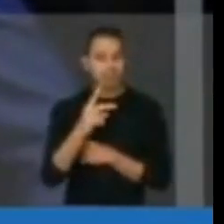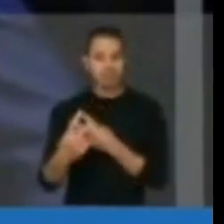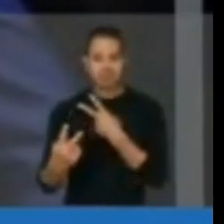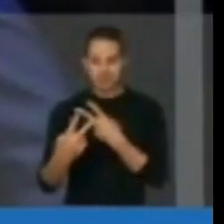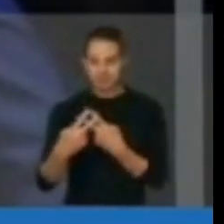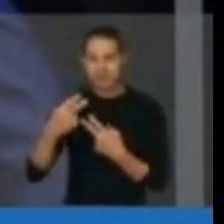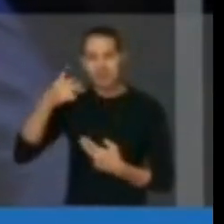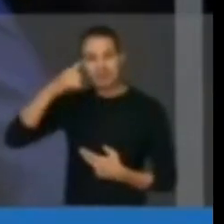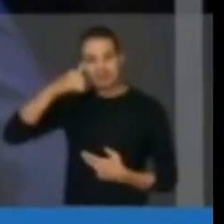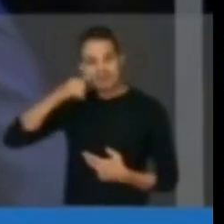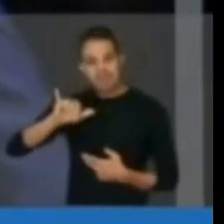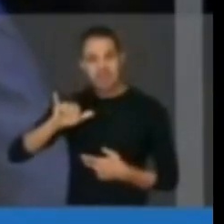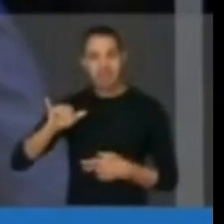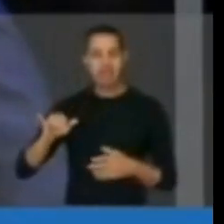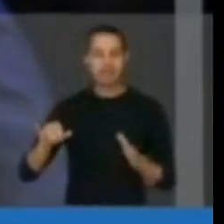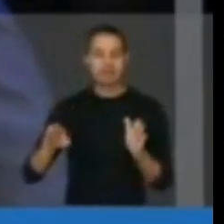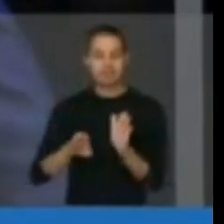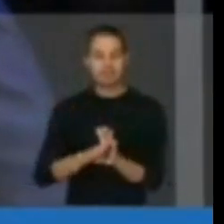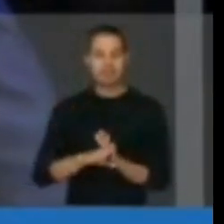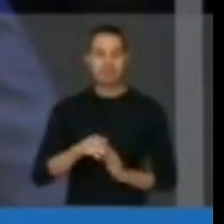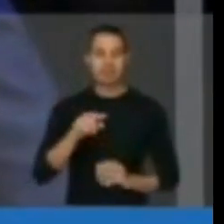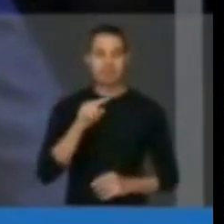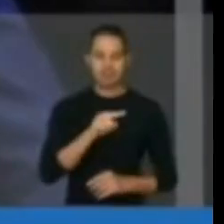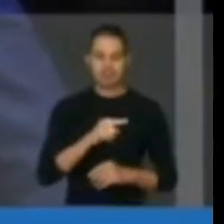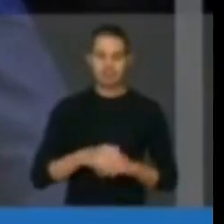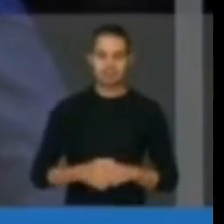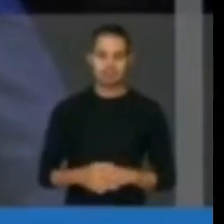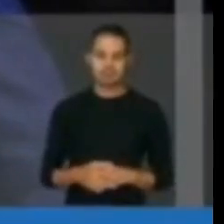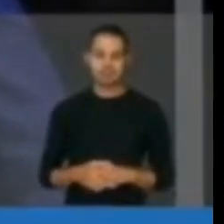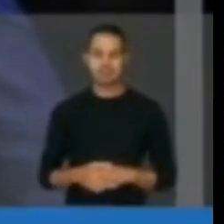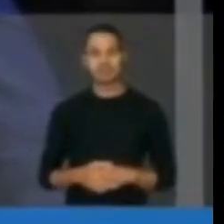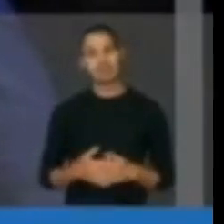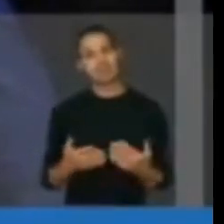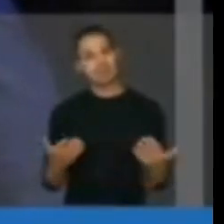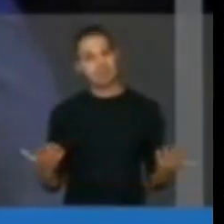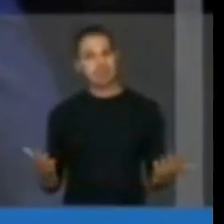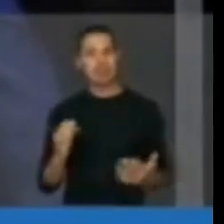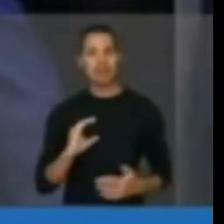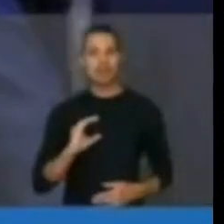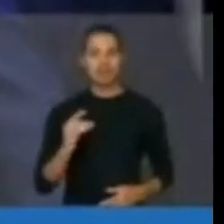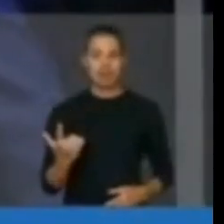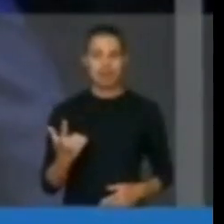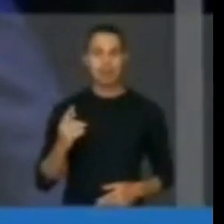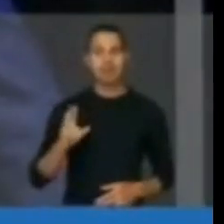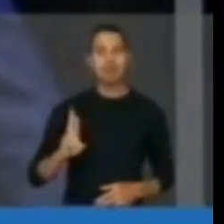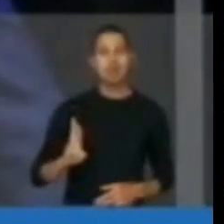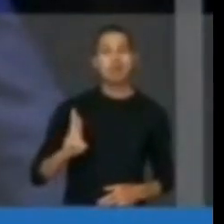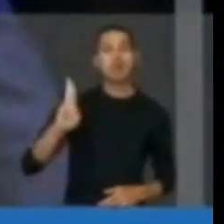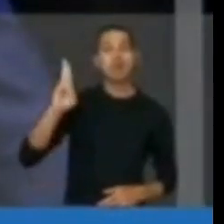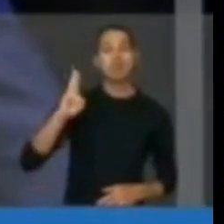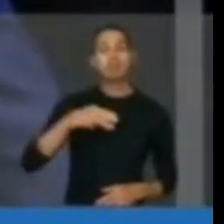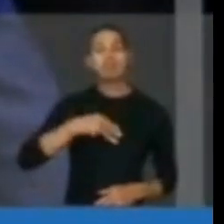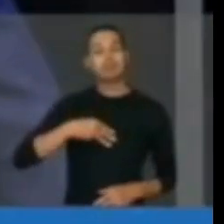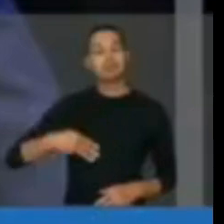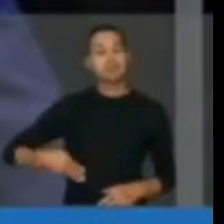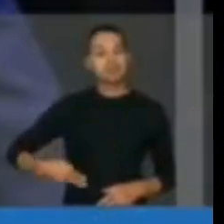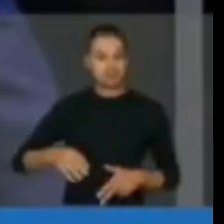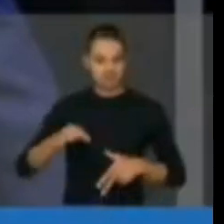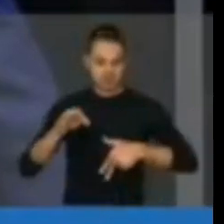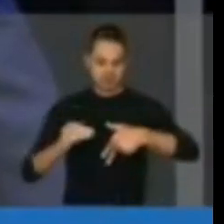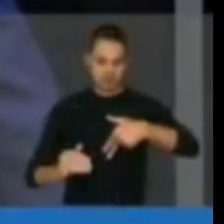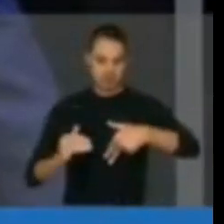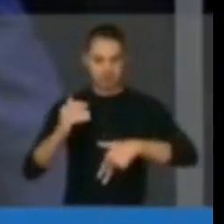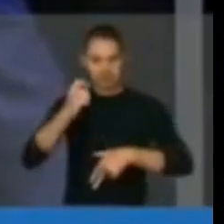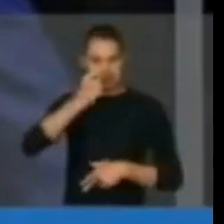preso ao entrar neste país, sob, obviamente, comando do ministro Alexandre de